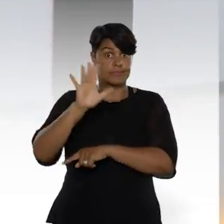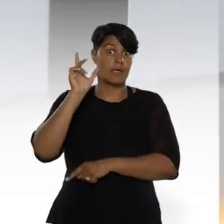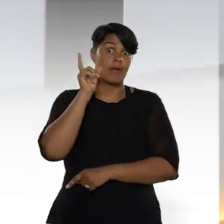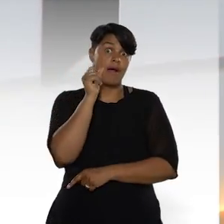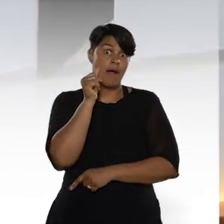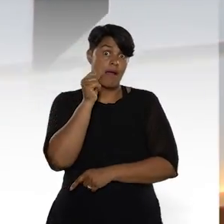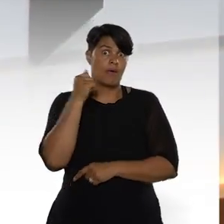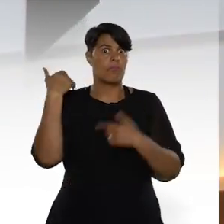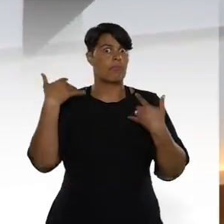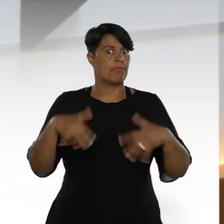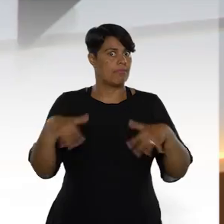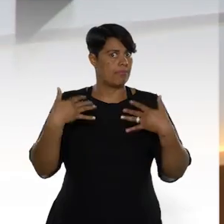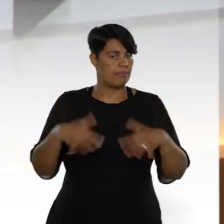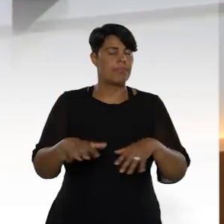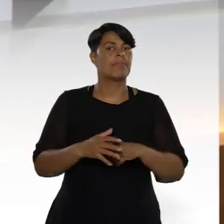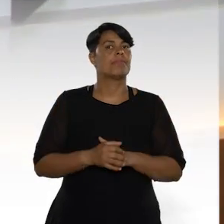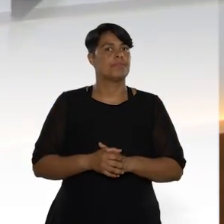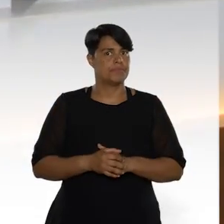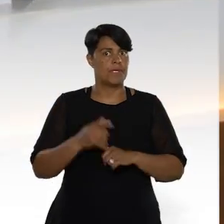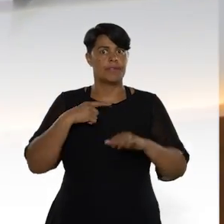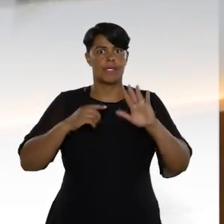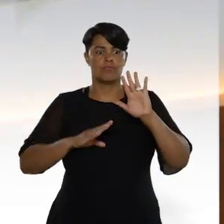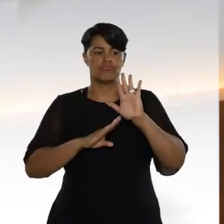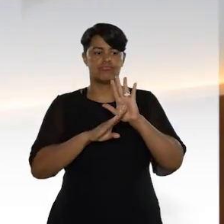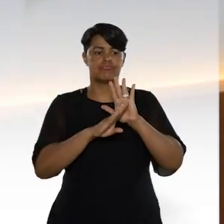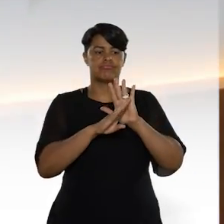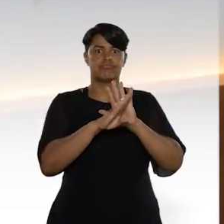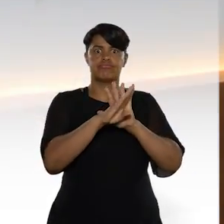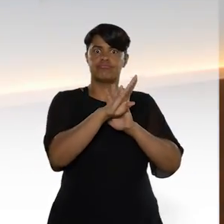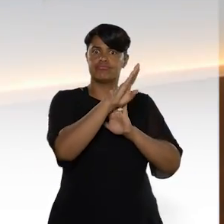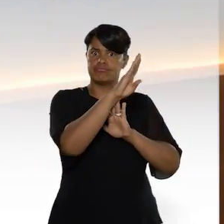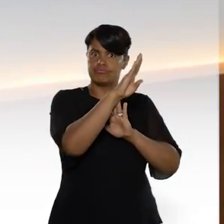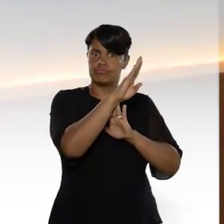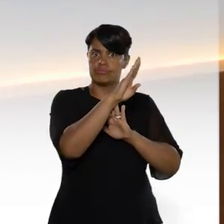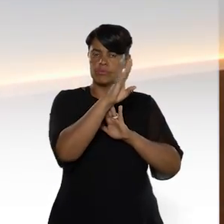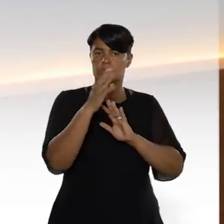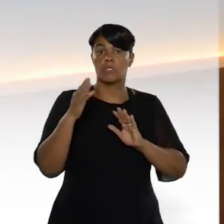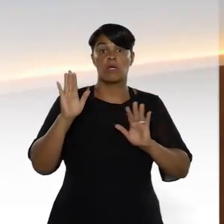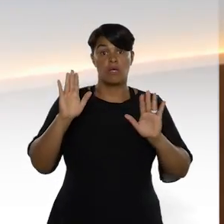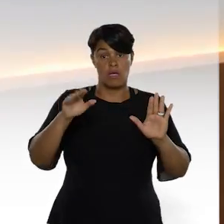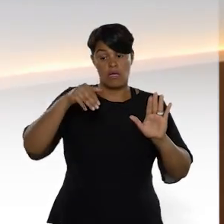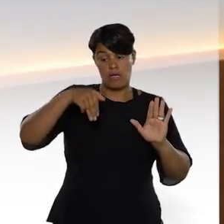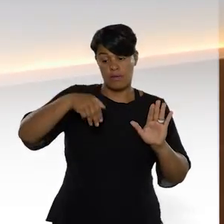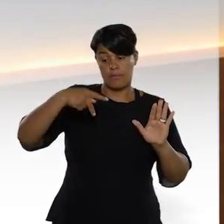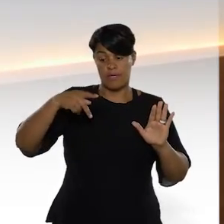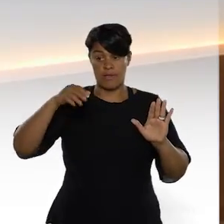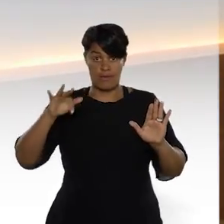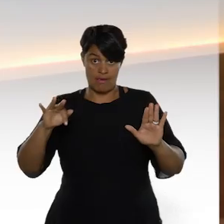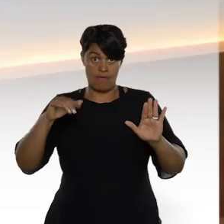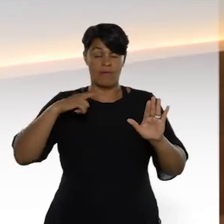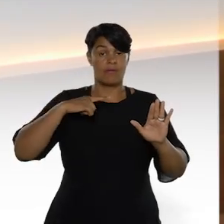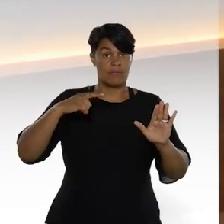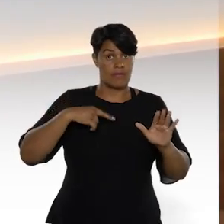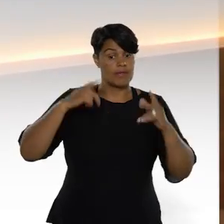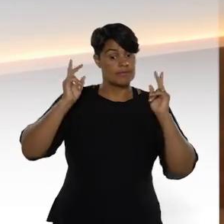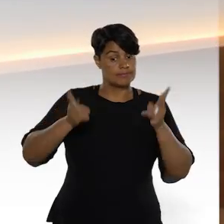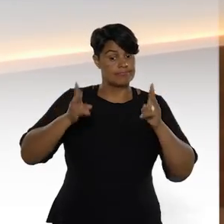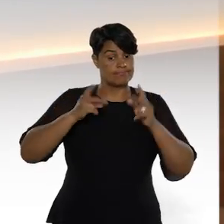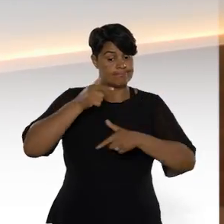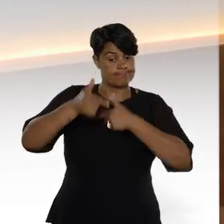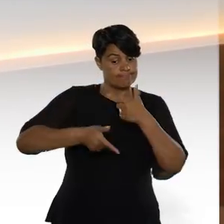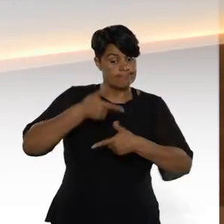maior número de casos em todo o país e acende um alerta nacional. O MPF tem trabalhado para garantir